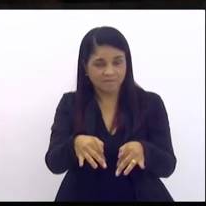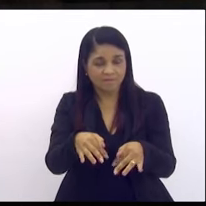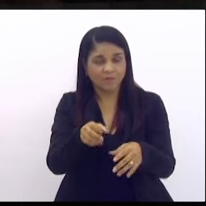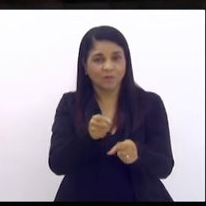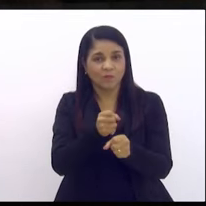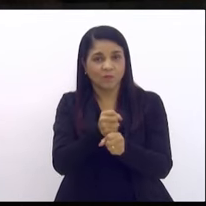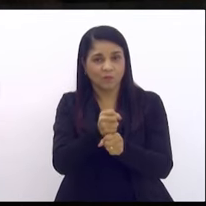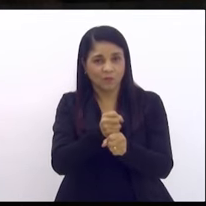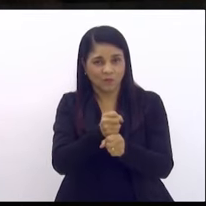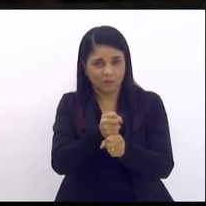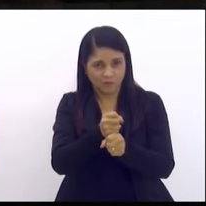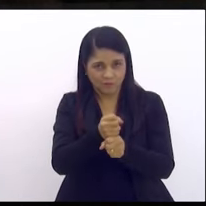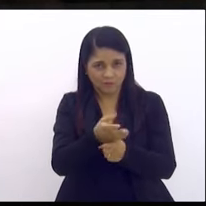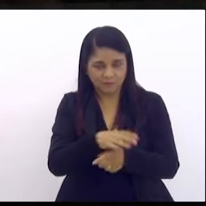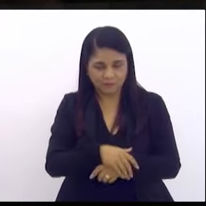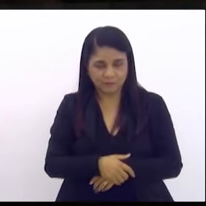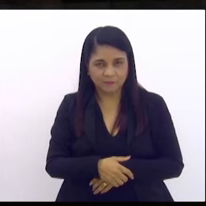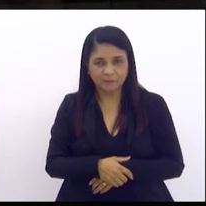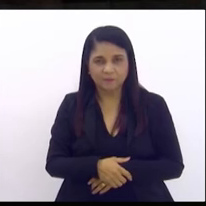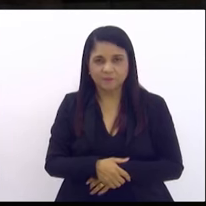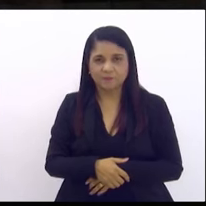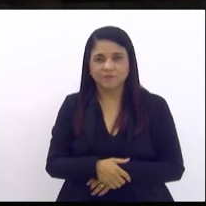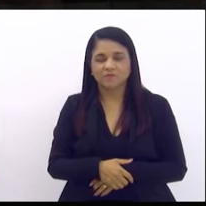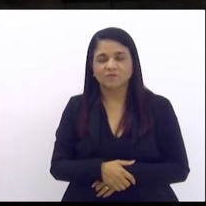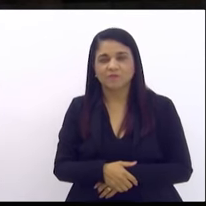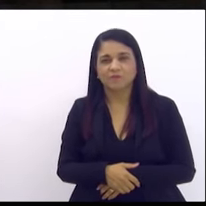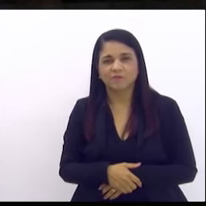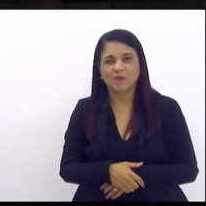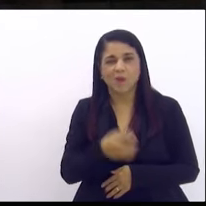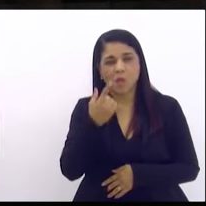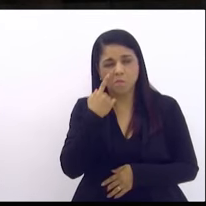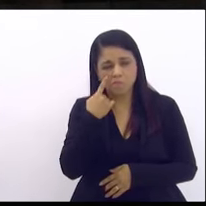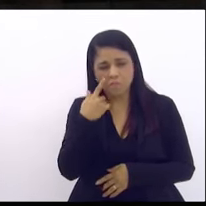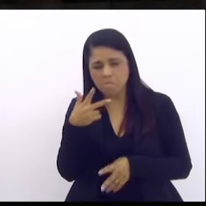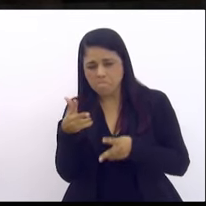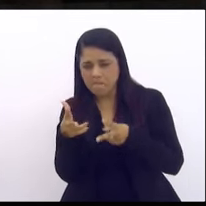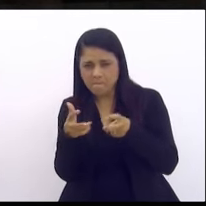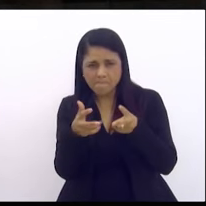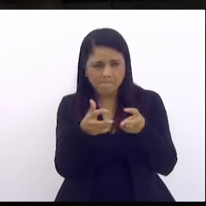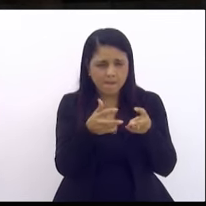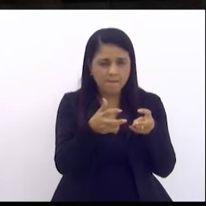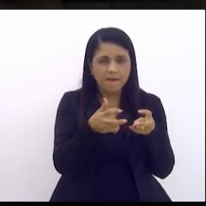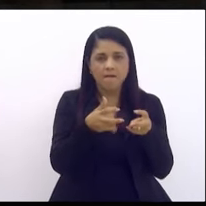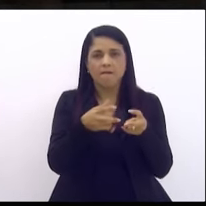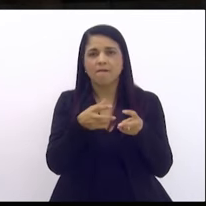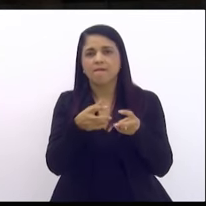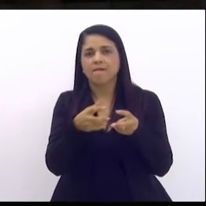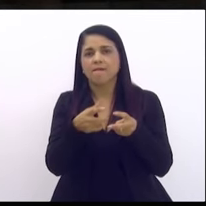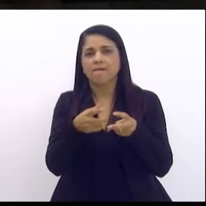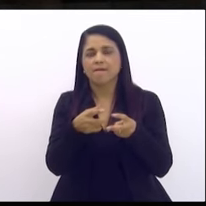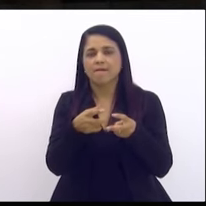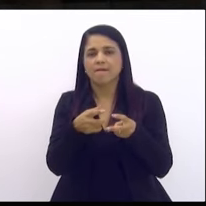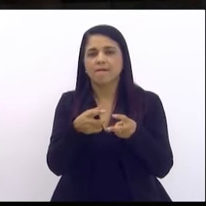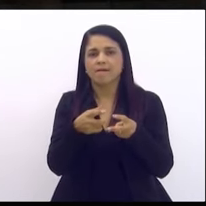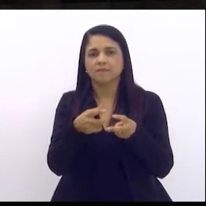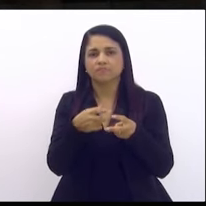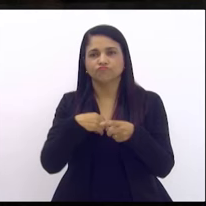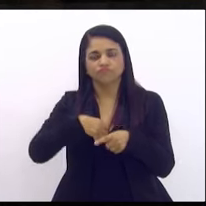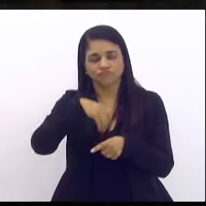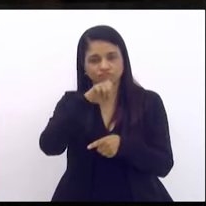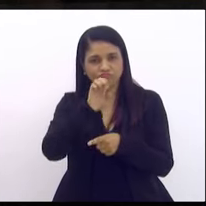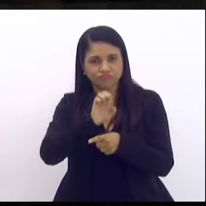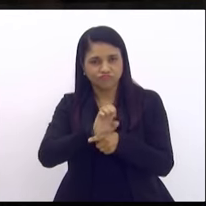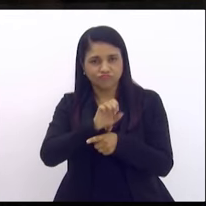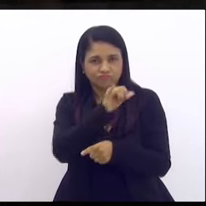dias úteis e eu verifico que o nosso Estado do